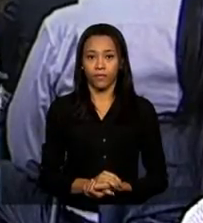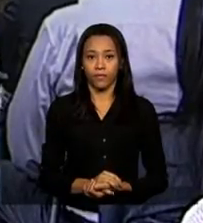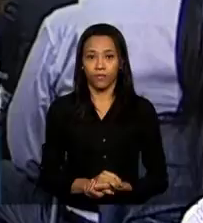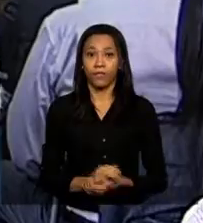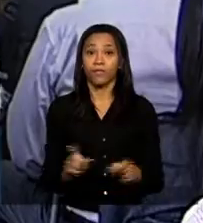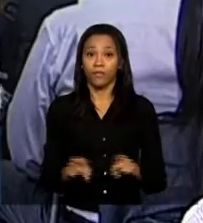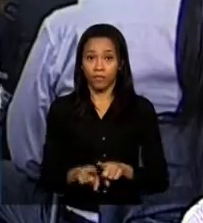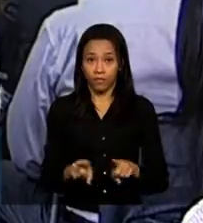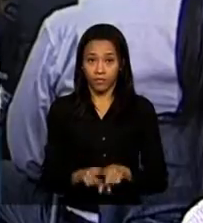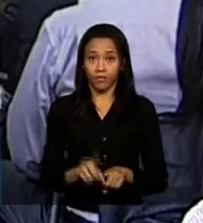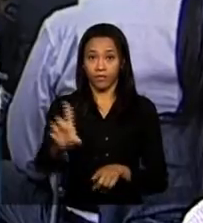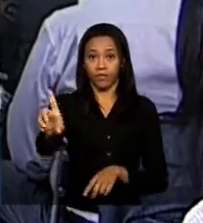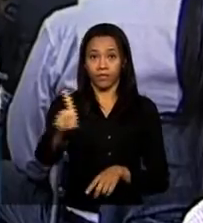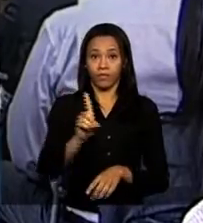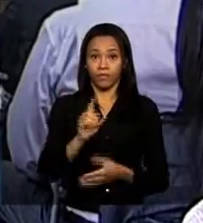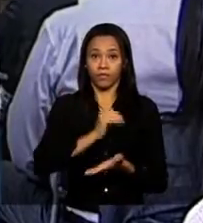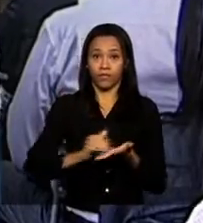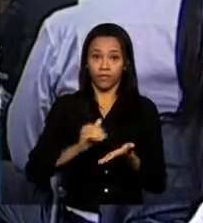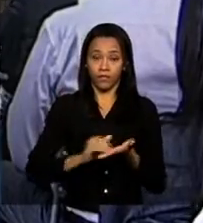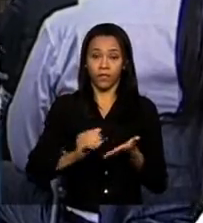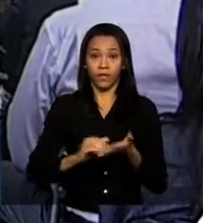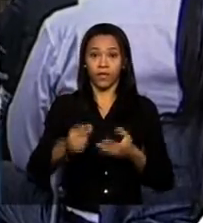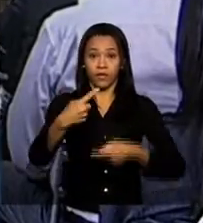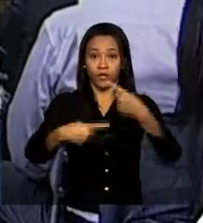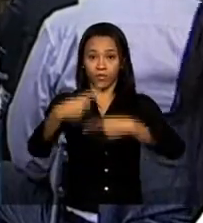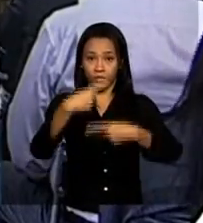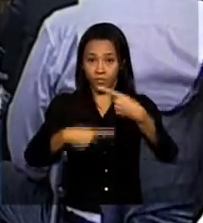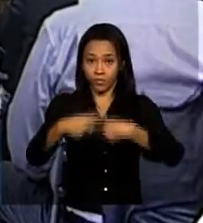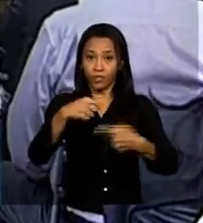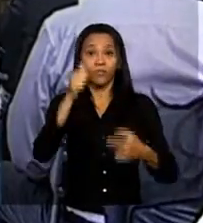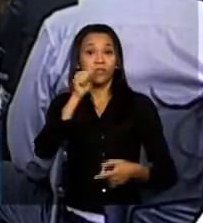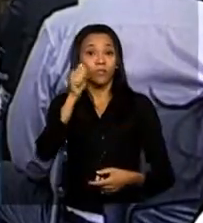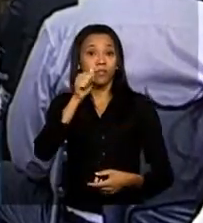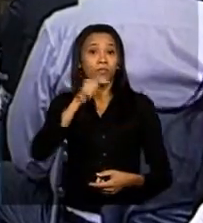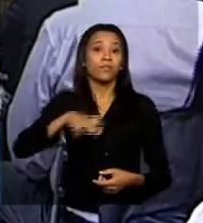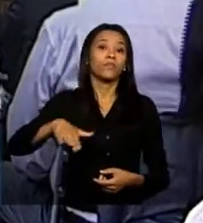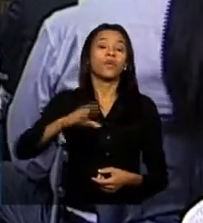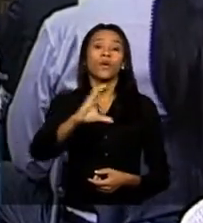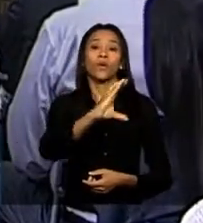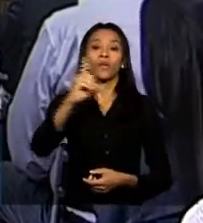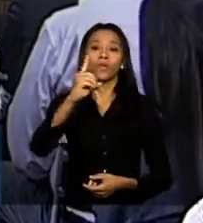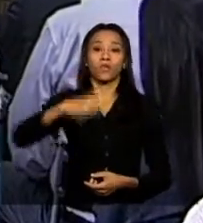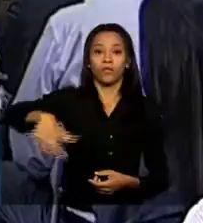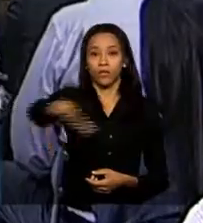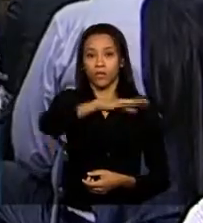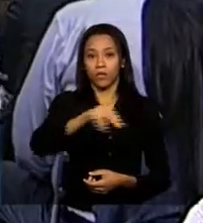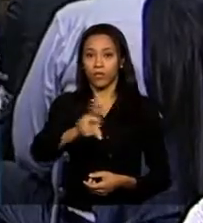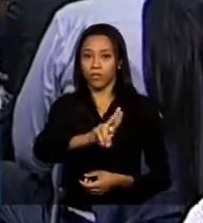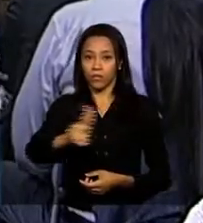E da Secretaria de Políticas para as Mulheres da Presidência da República, a coordenadora-geral Maria Lourdes Rodrigues.